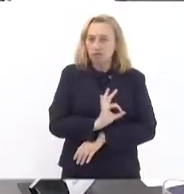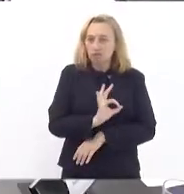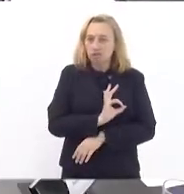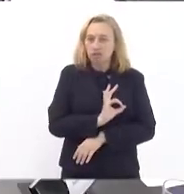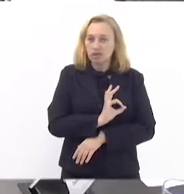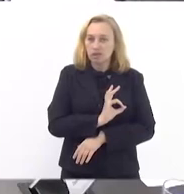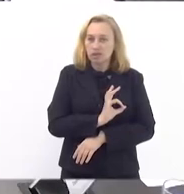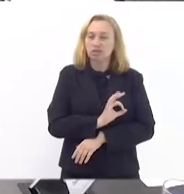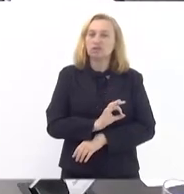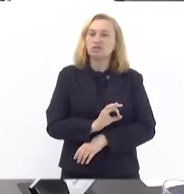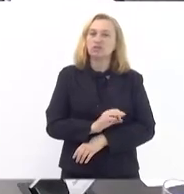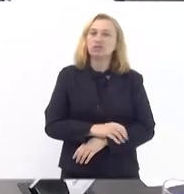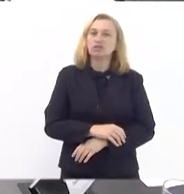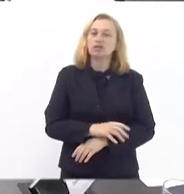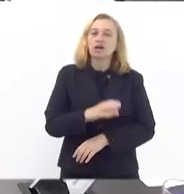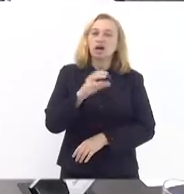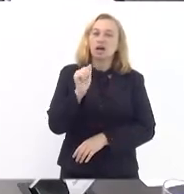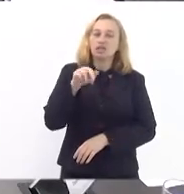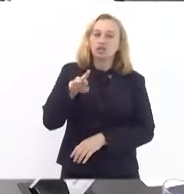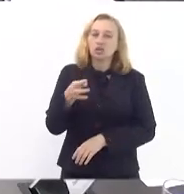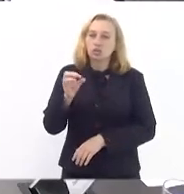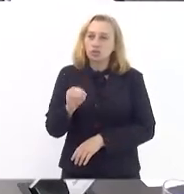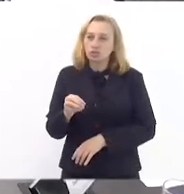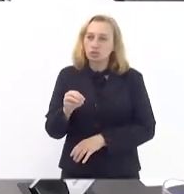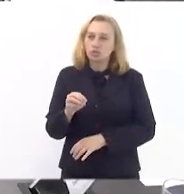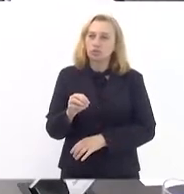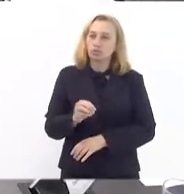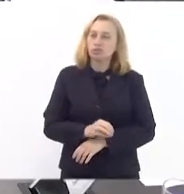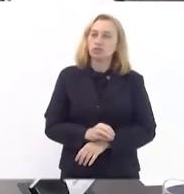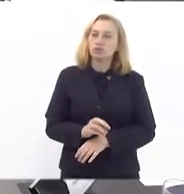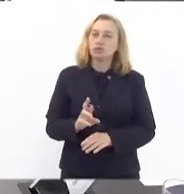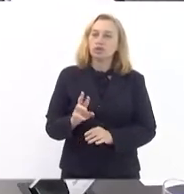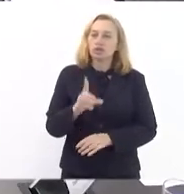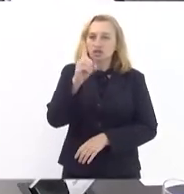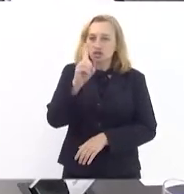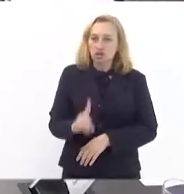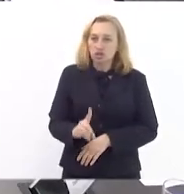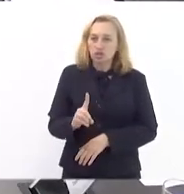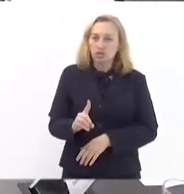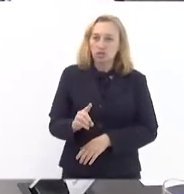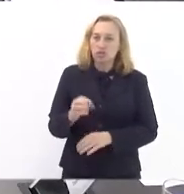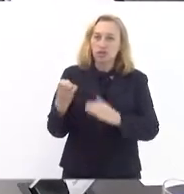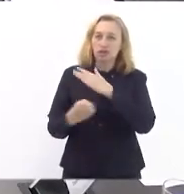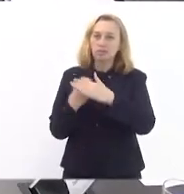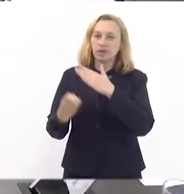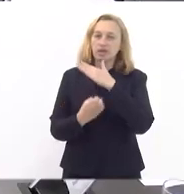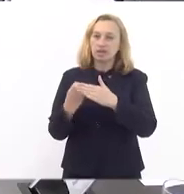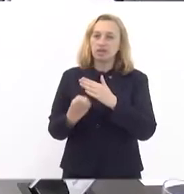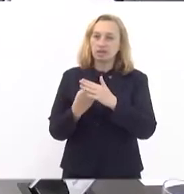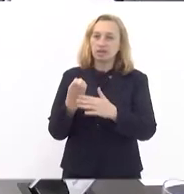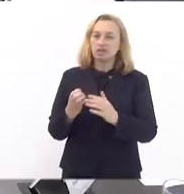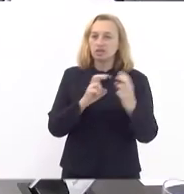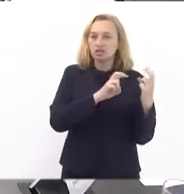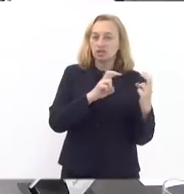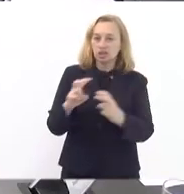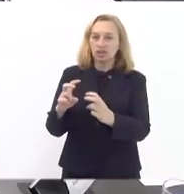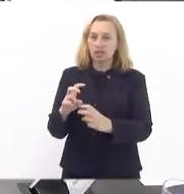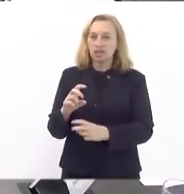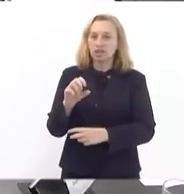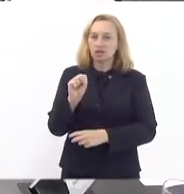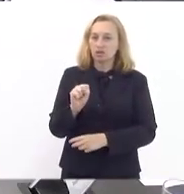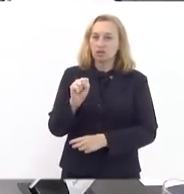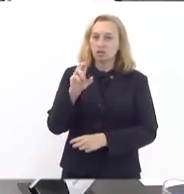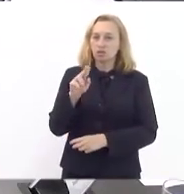Rogério o Antônio Carlos chance o diretor da SuperVia tá presente a mudou de lugar